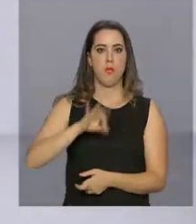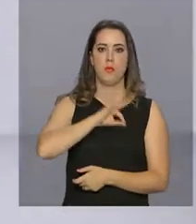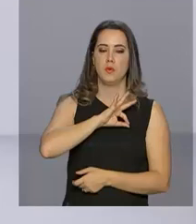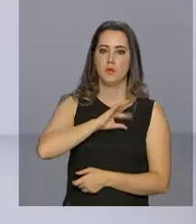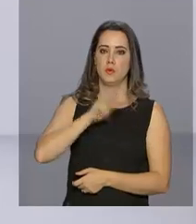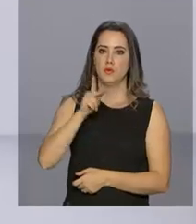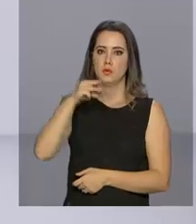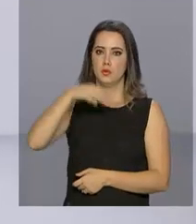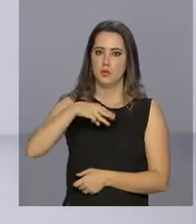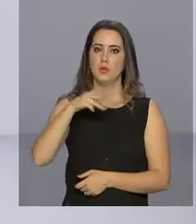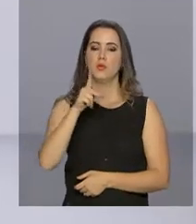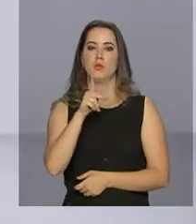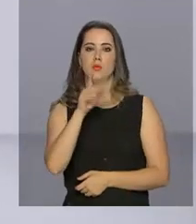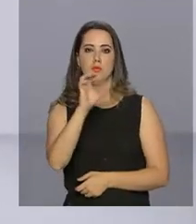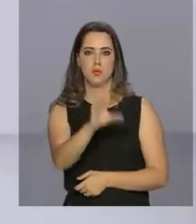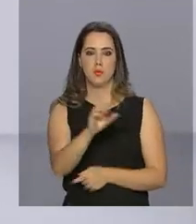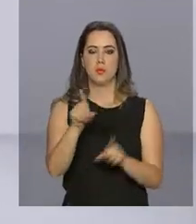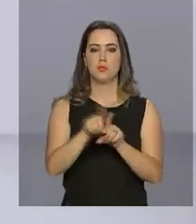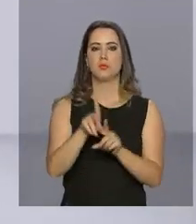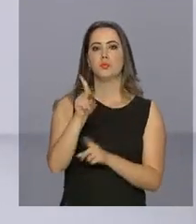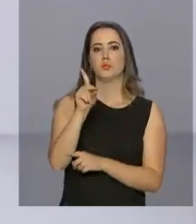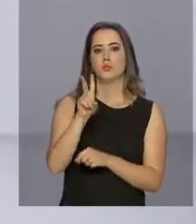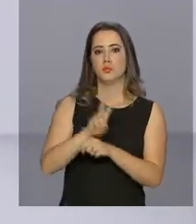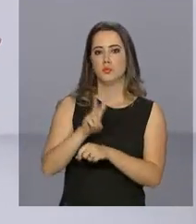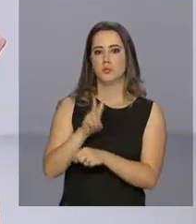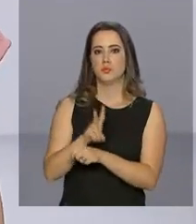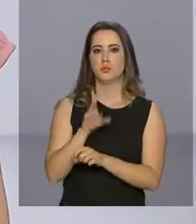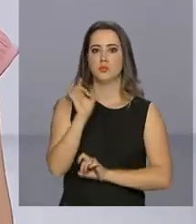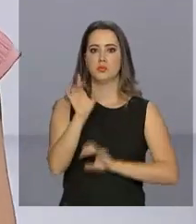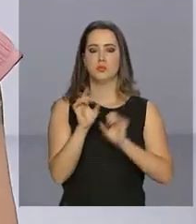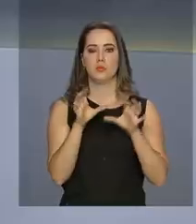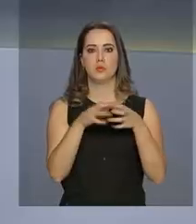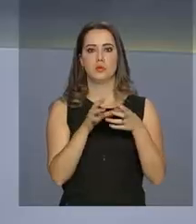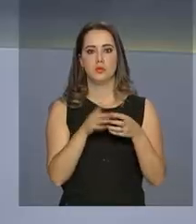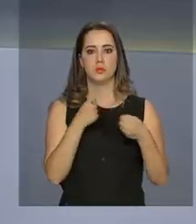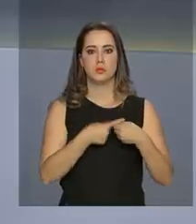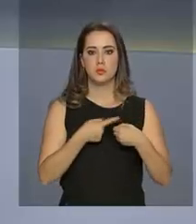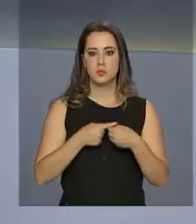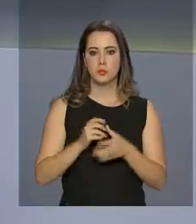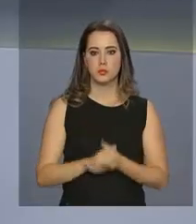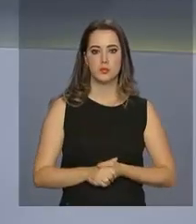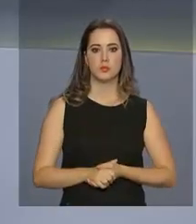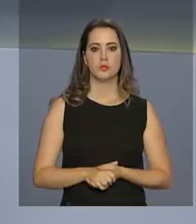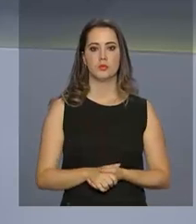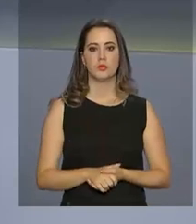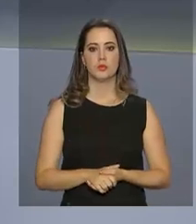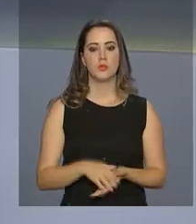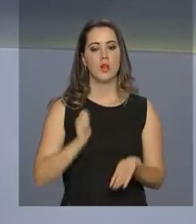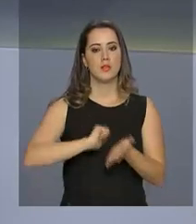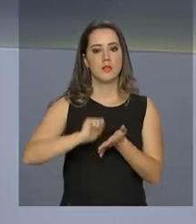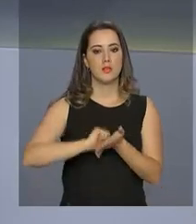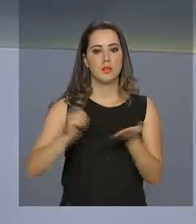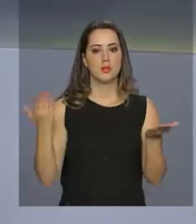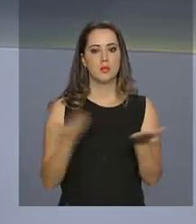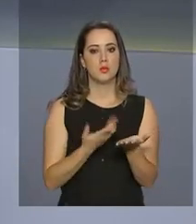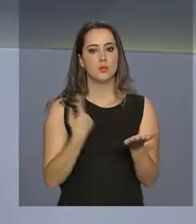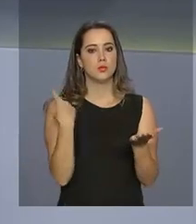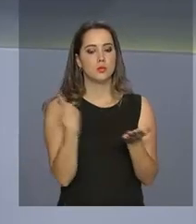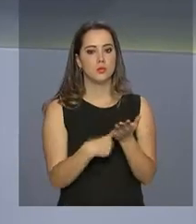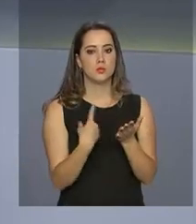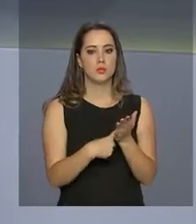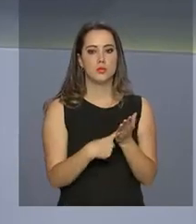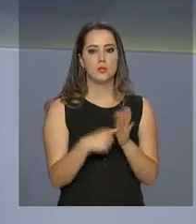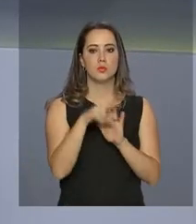ea defesa civil especialmente em áreas urbanas foi assinada hoje a portaria que regulamenta